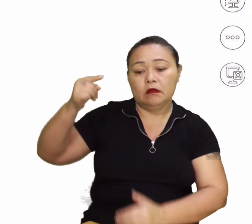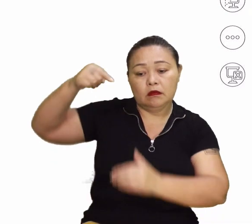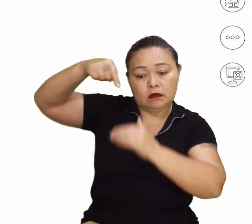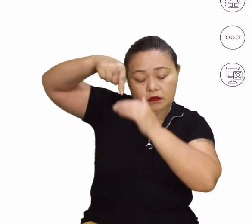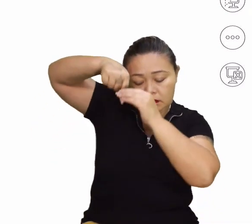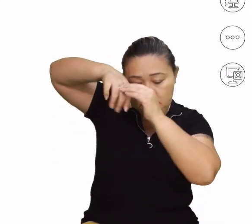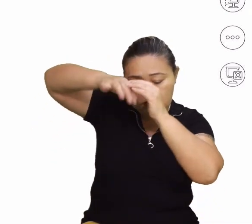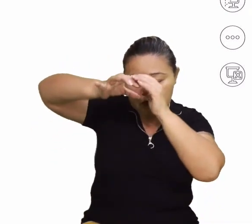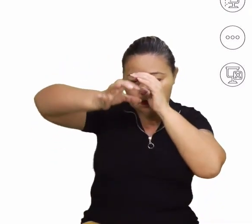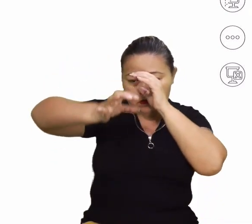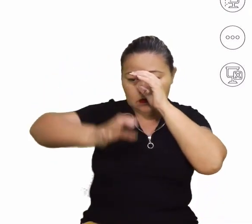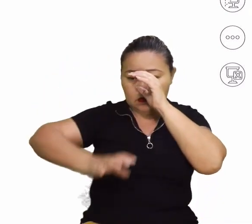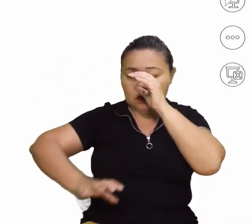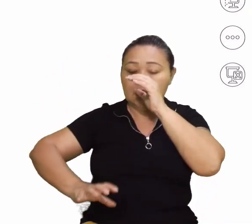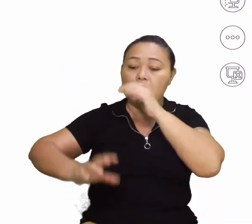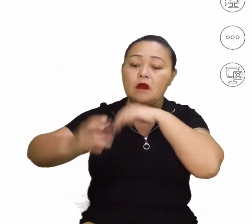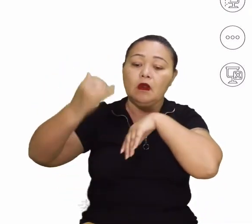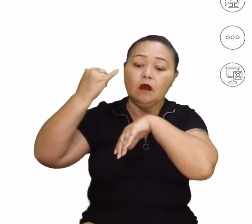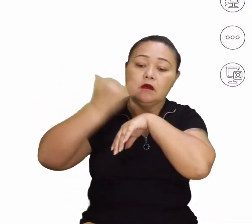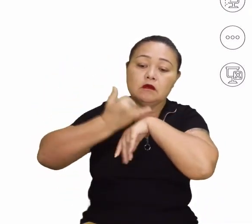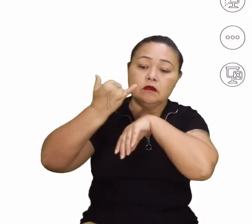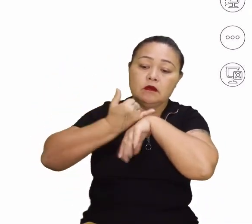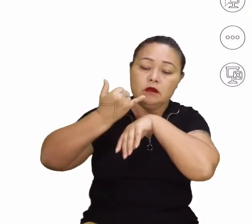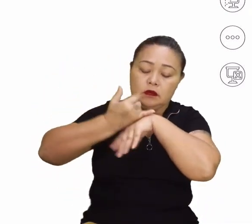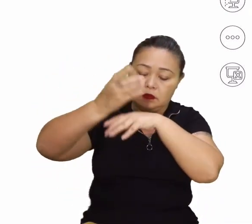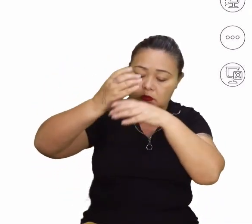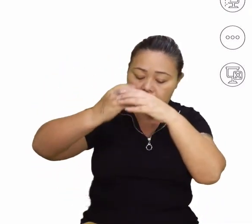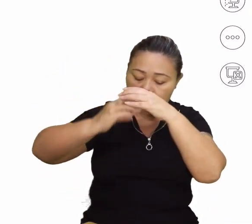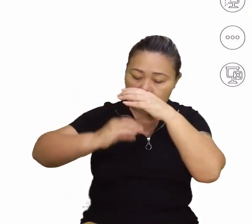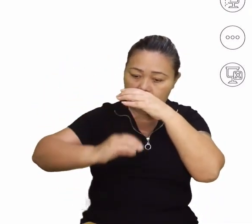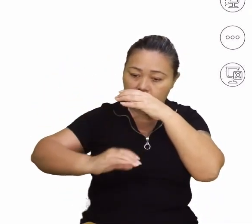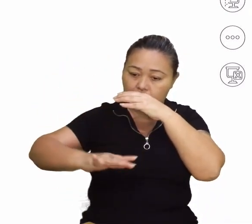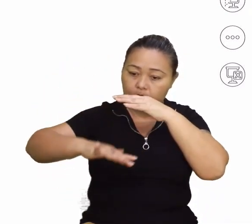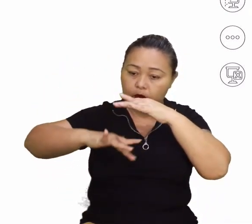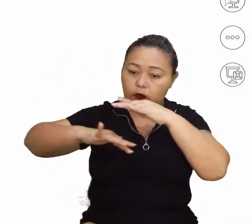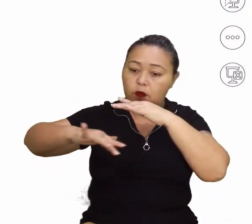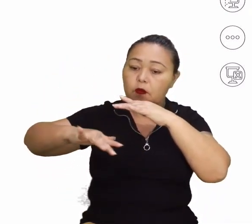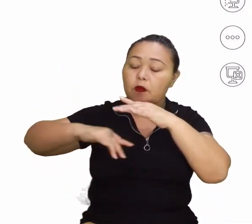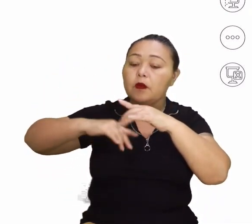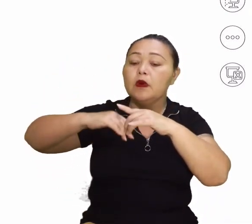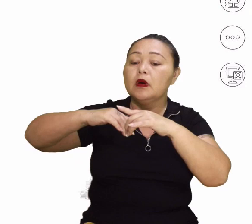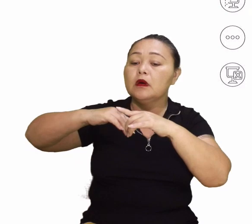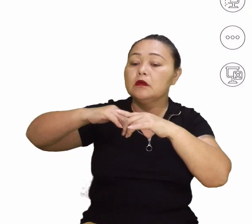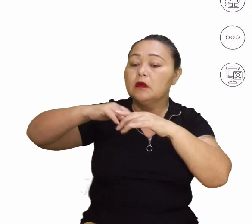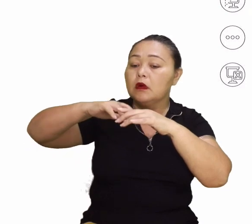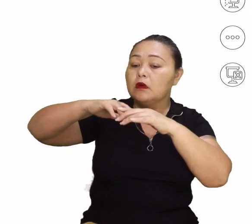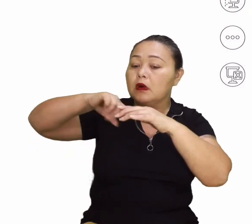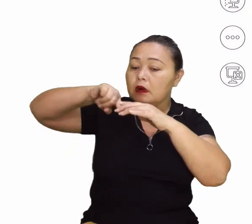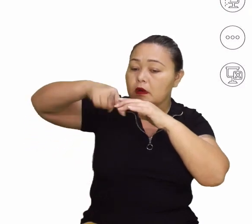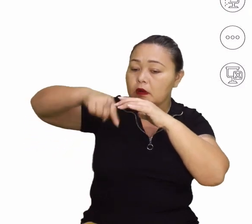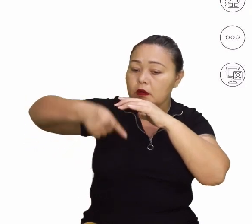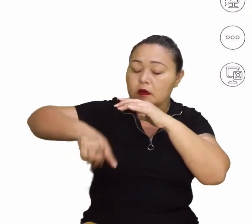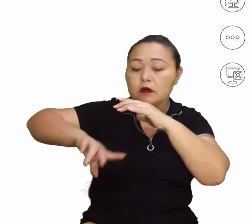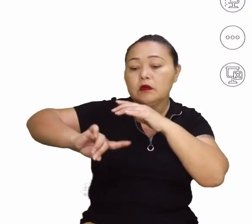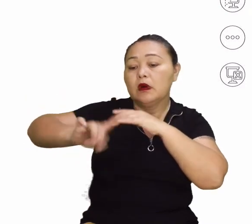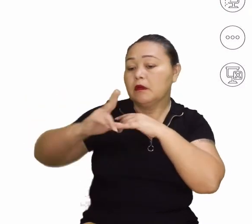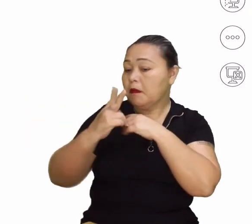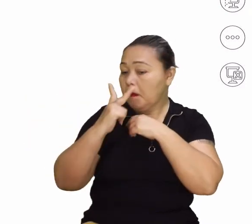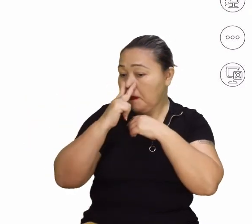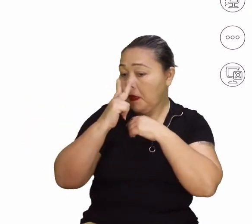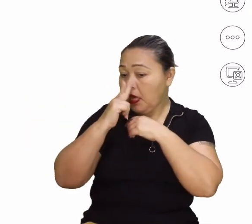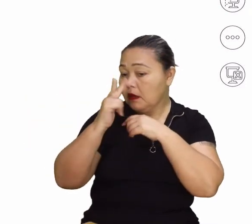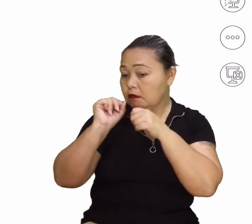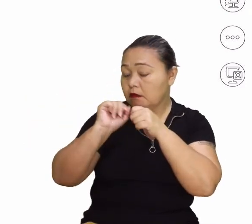imenso cano de ferro com uma ponta que faz movimentos como se fosse uma broca de dentista, só